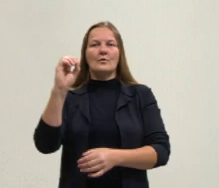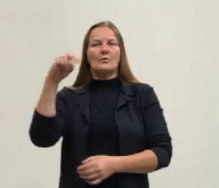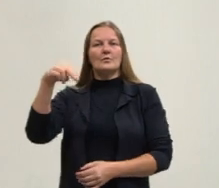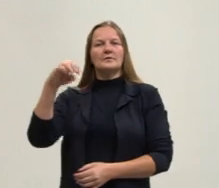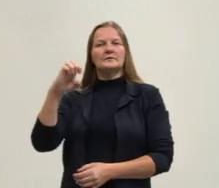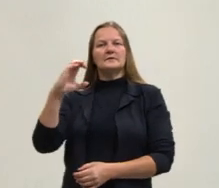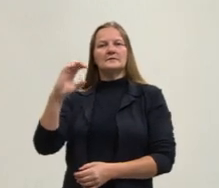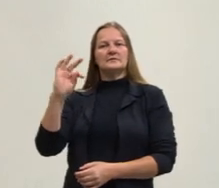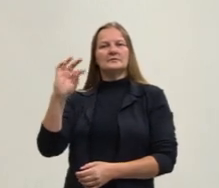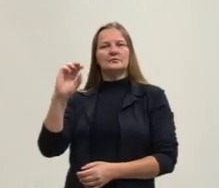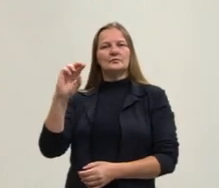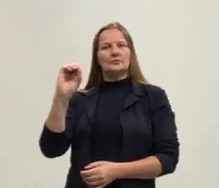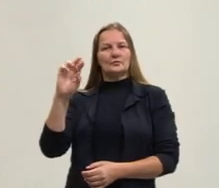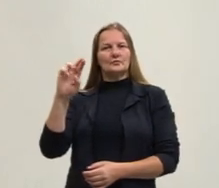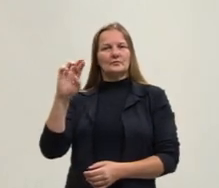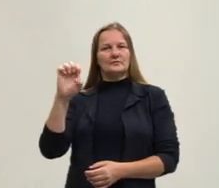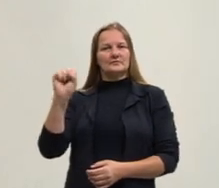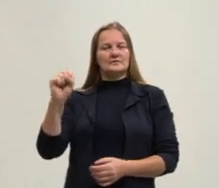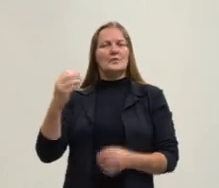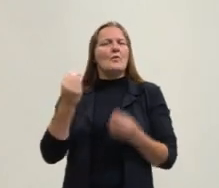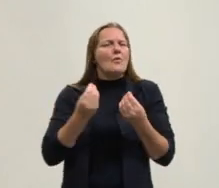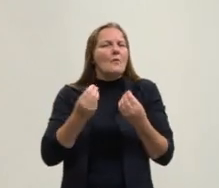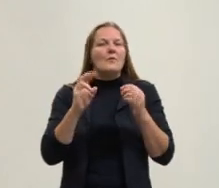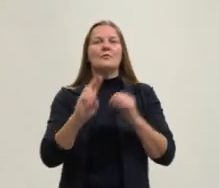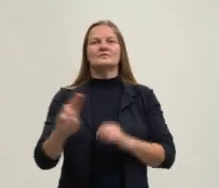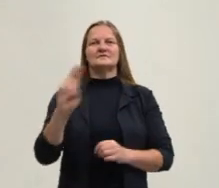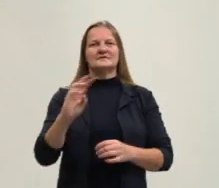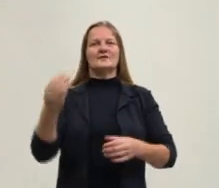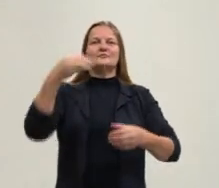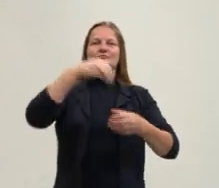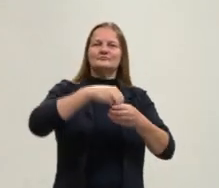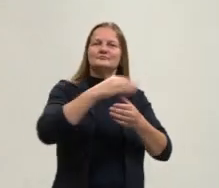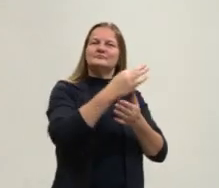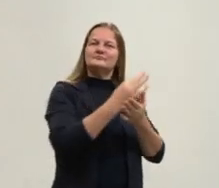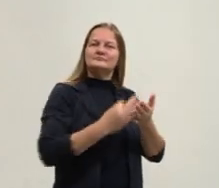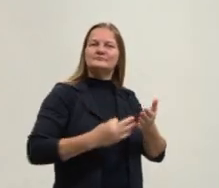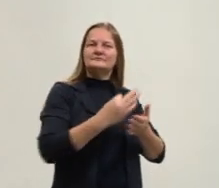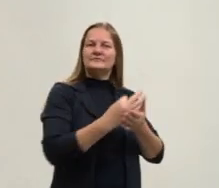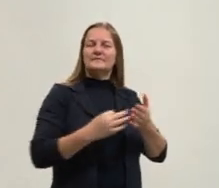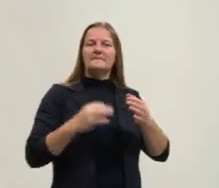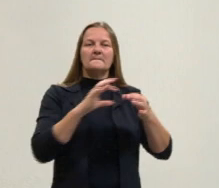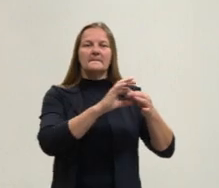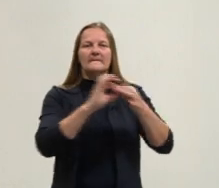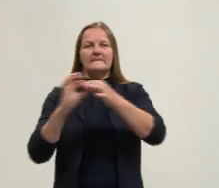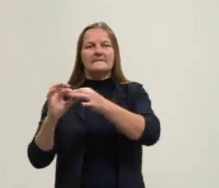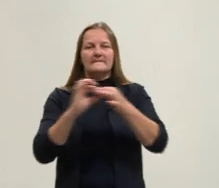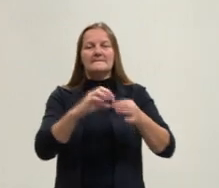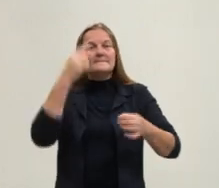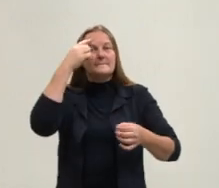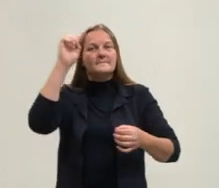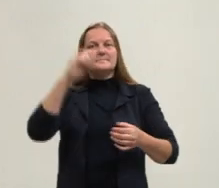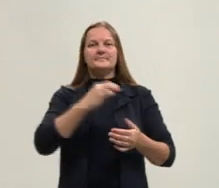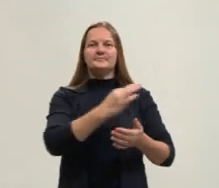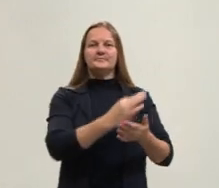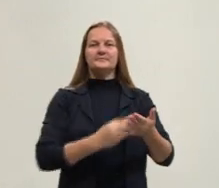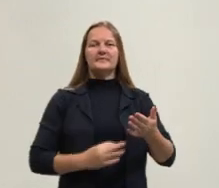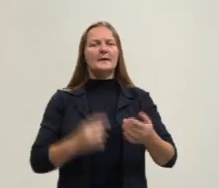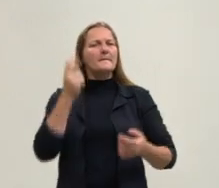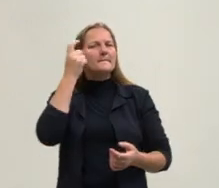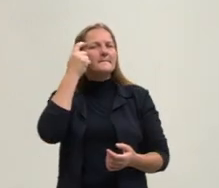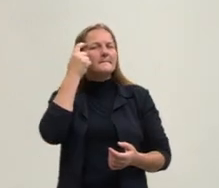e co o usa esses conectores a nosso favor para ligar essas idéias o texto né